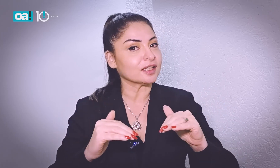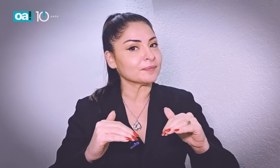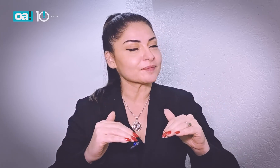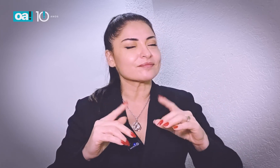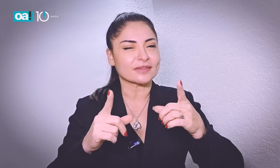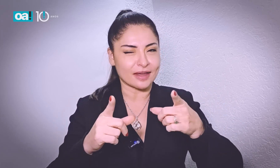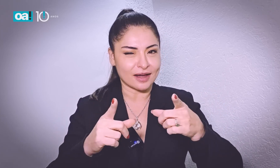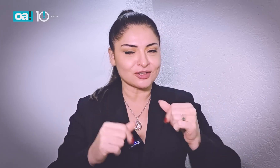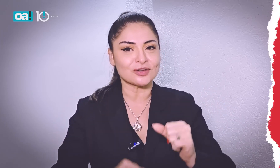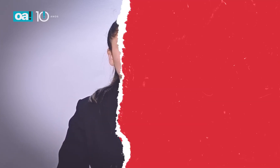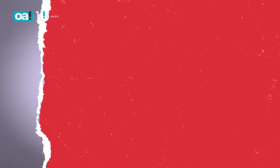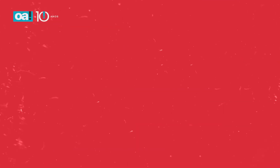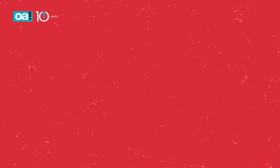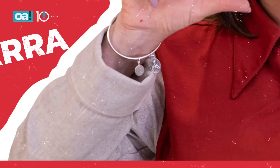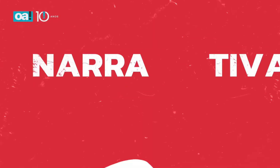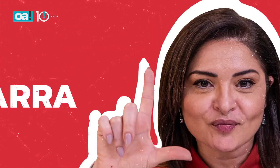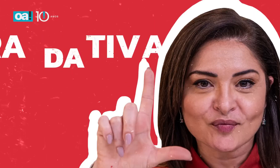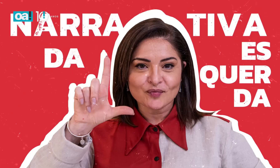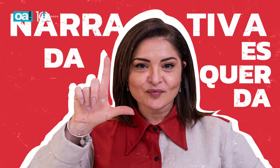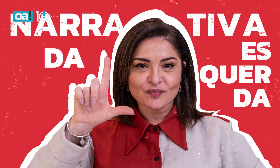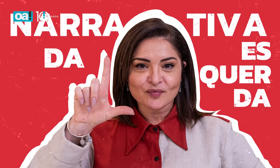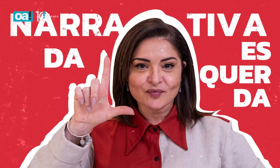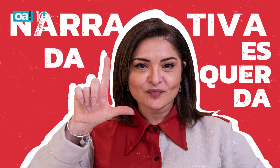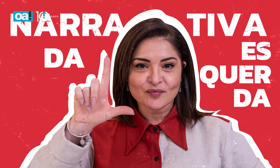tem aqui, narrativa.